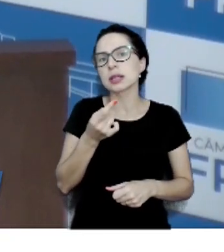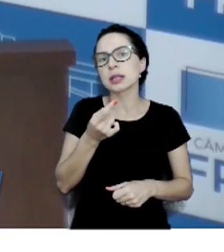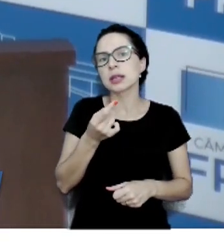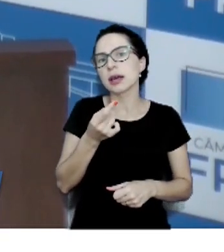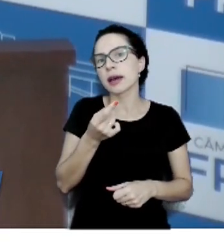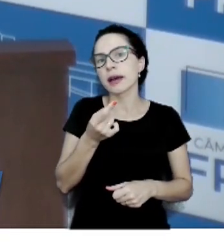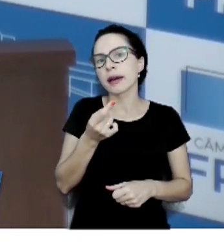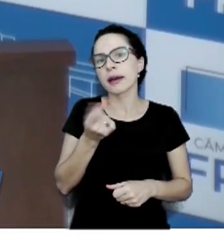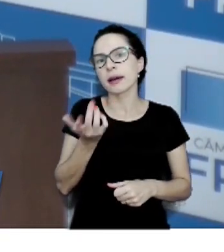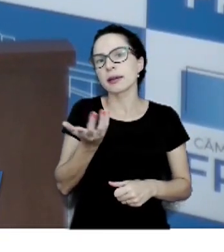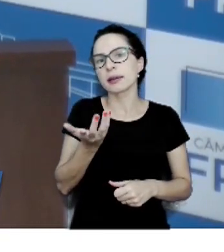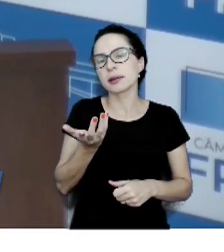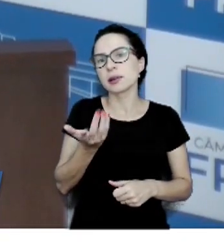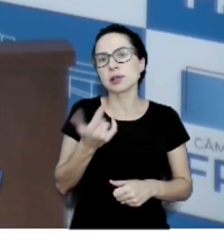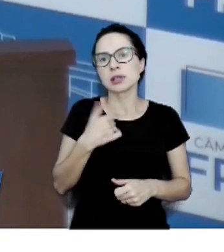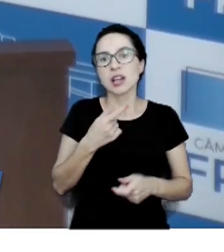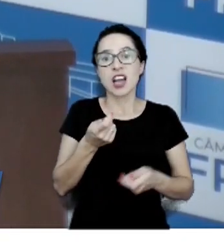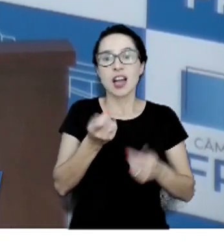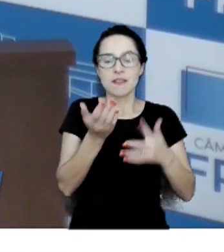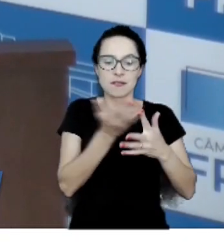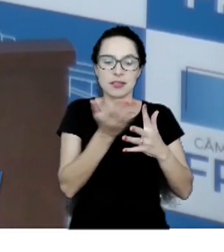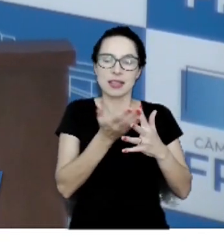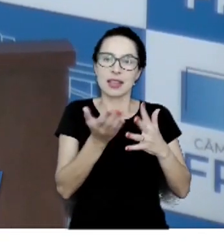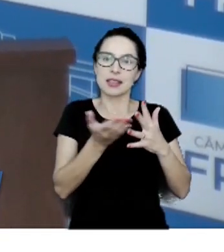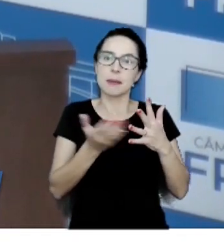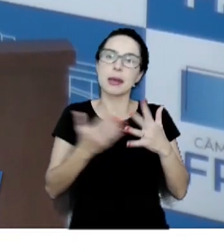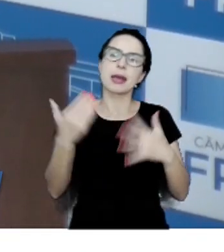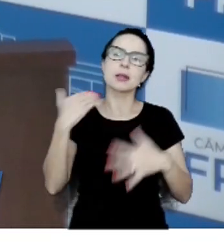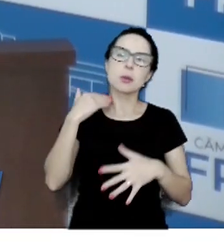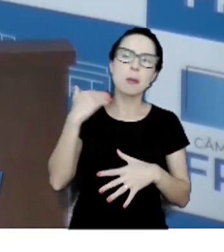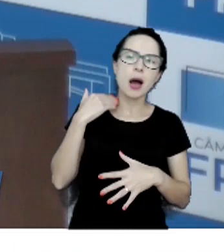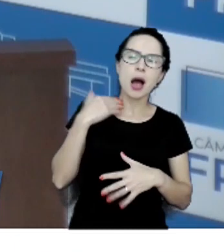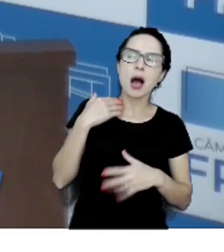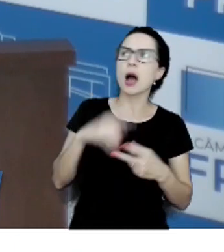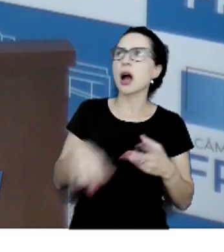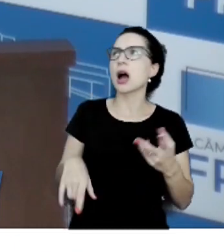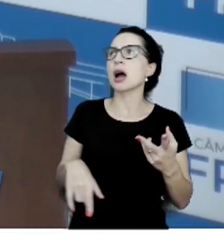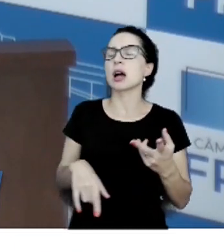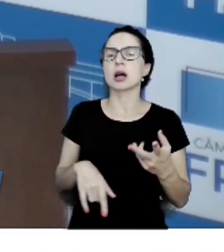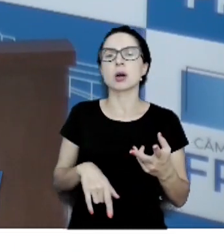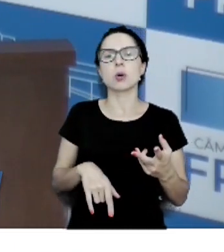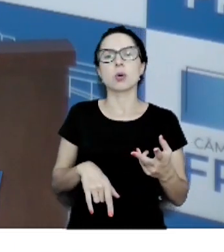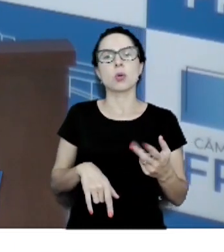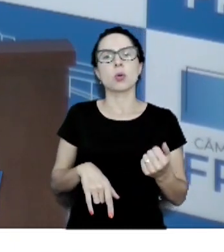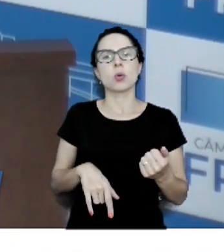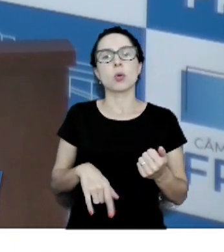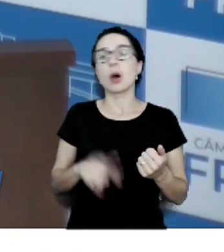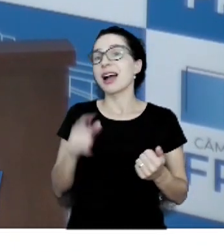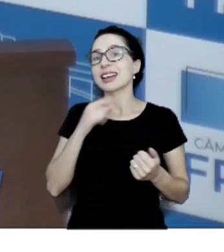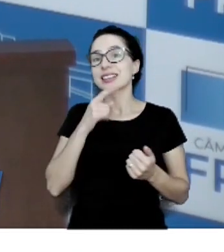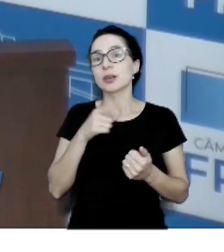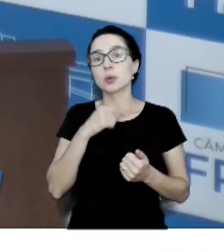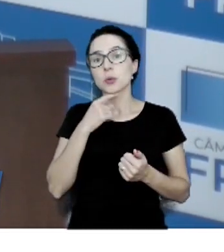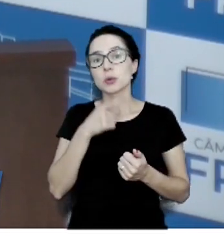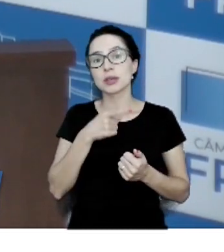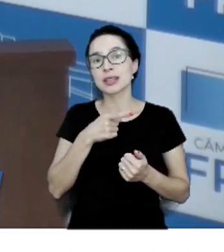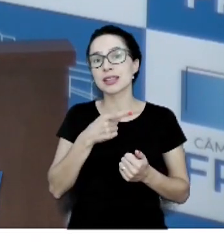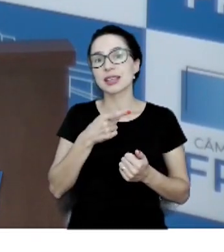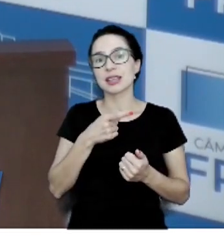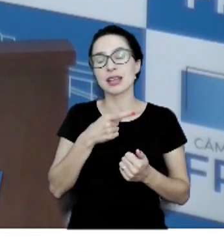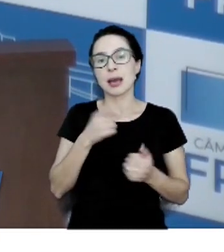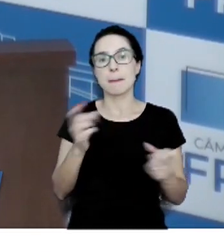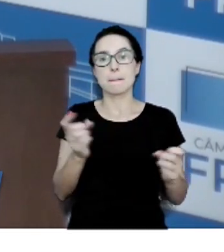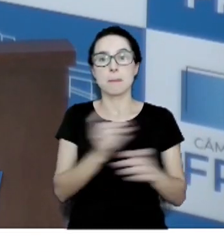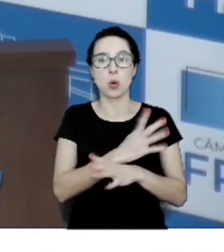conseguia financiamento em banco, aquele que não conseguia acabar o